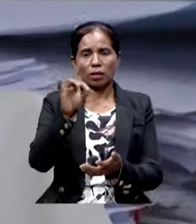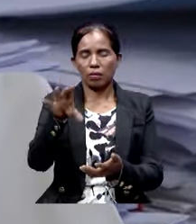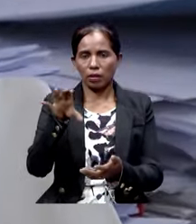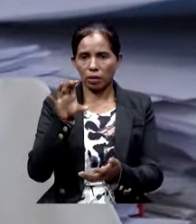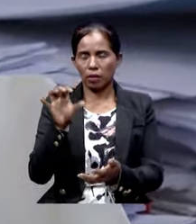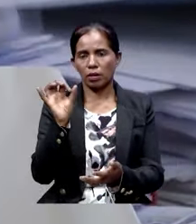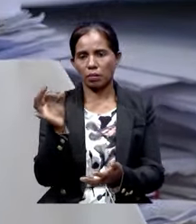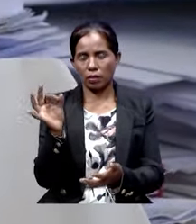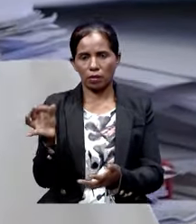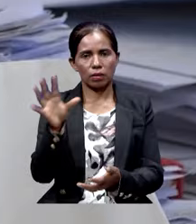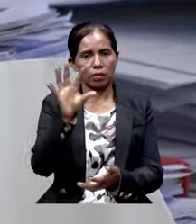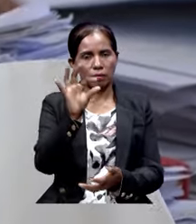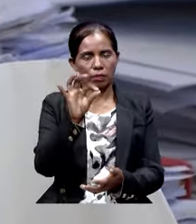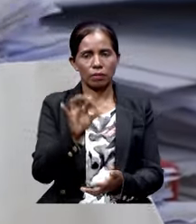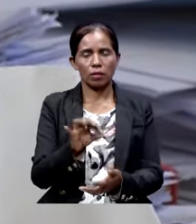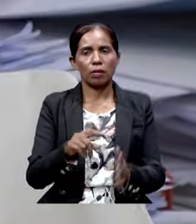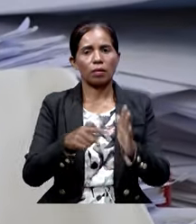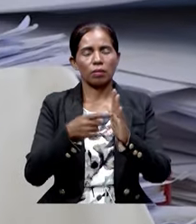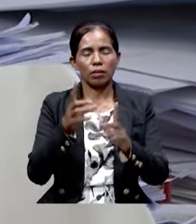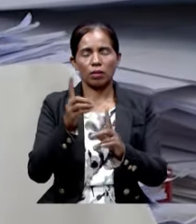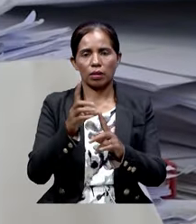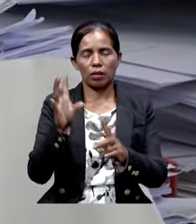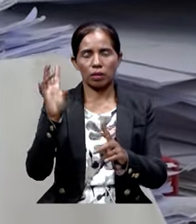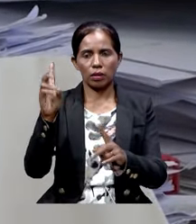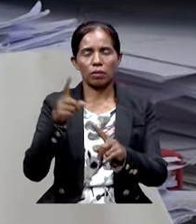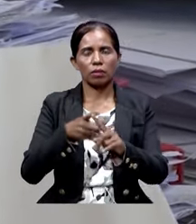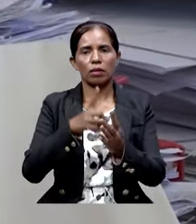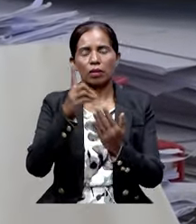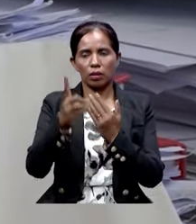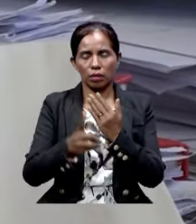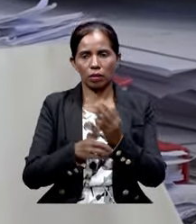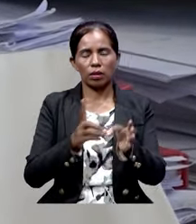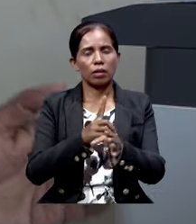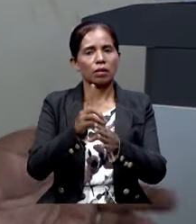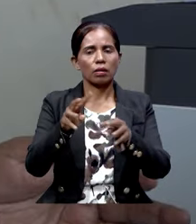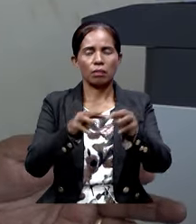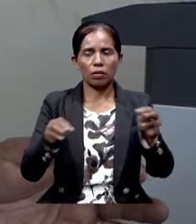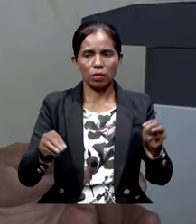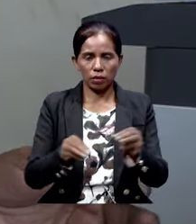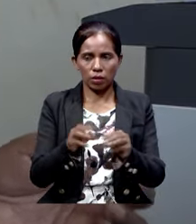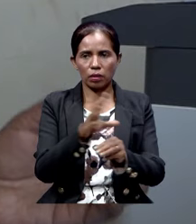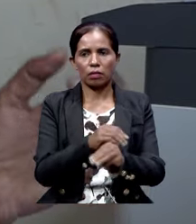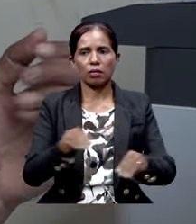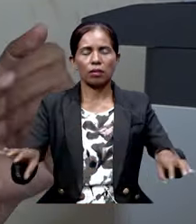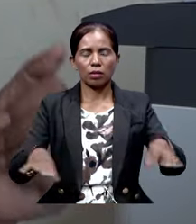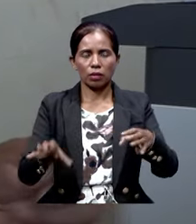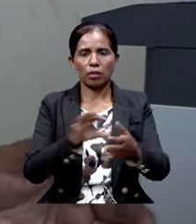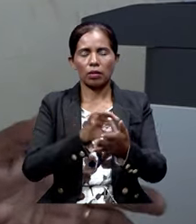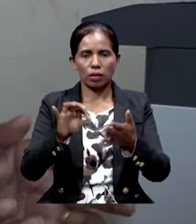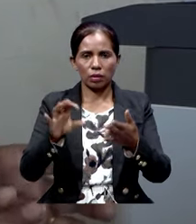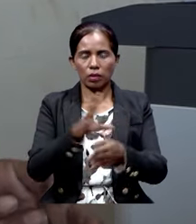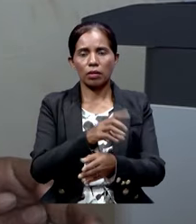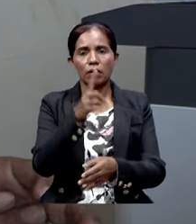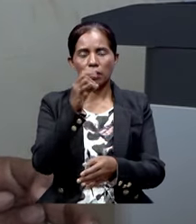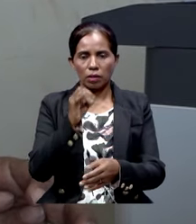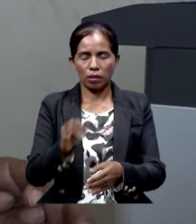Cianulo Racencia. No Rahu Rusiloro Rito, Fulano Dezembro, Direção Municipal Conservatório Serviço Registro Notariado de